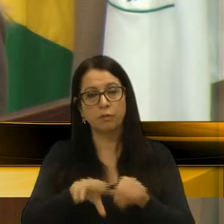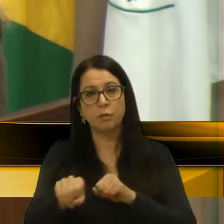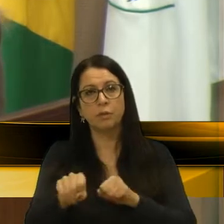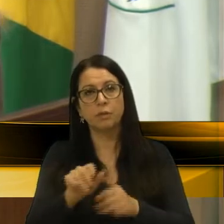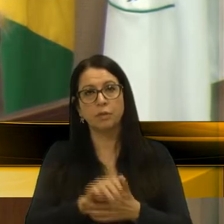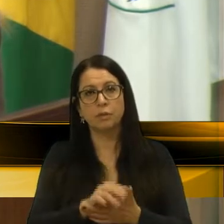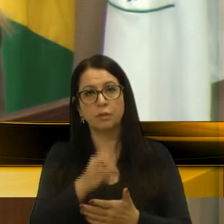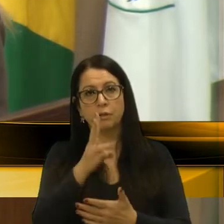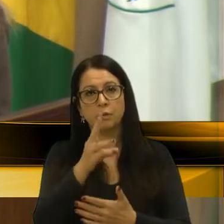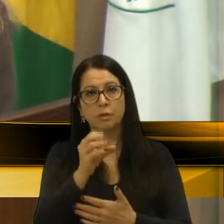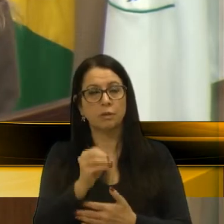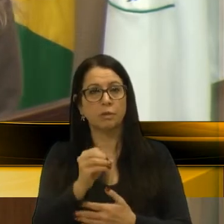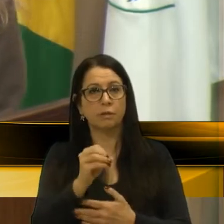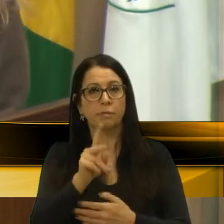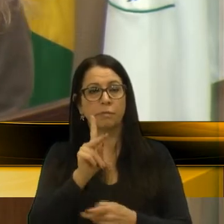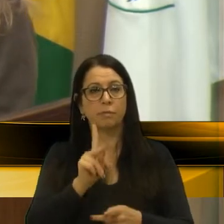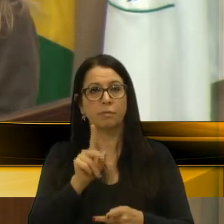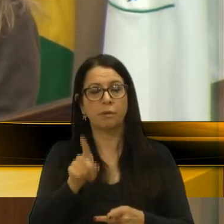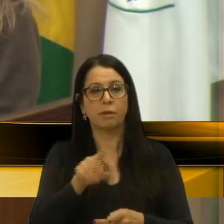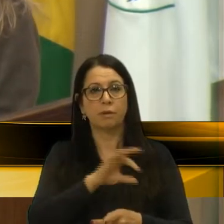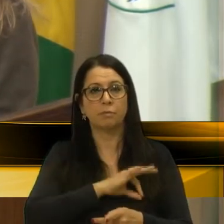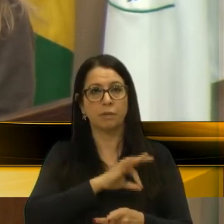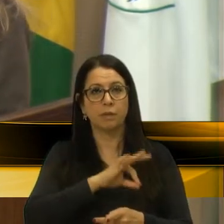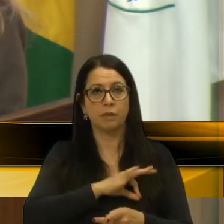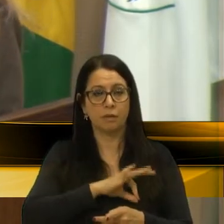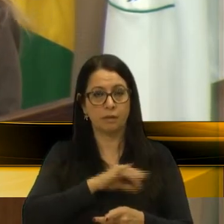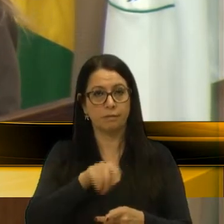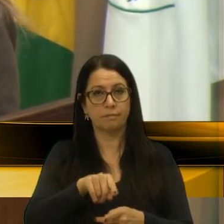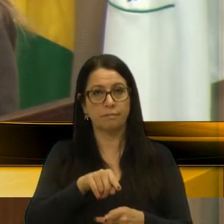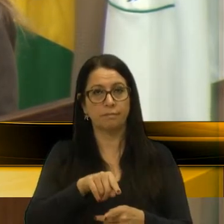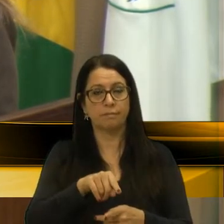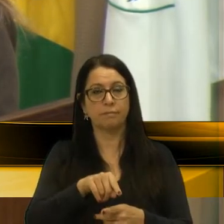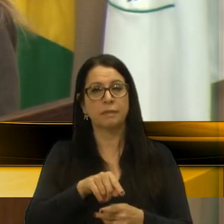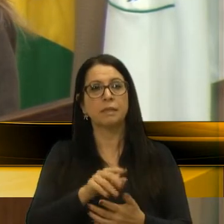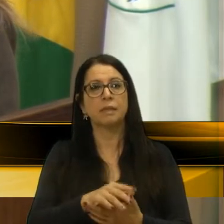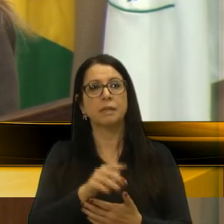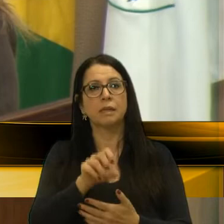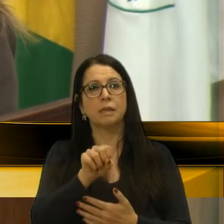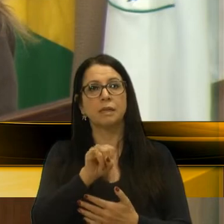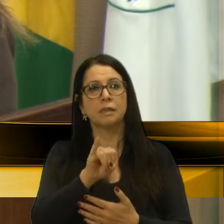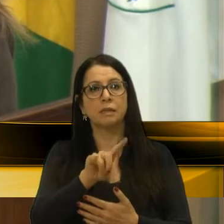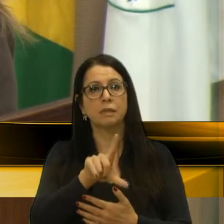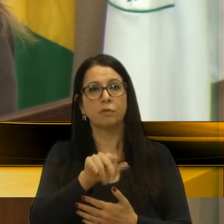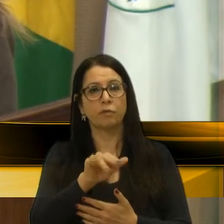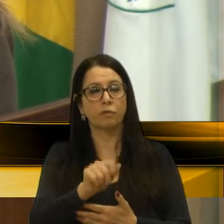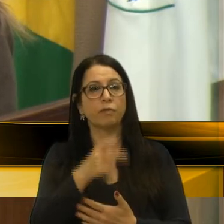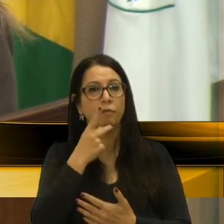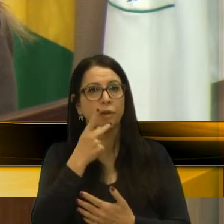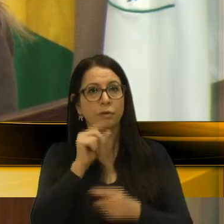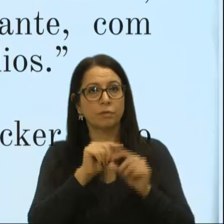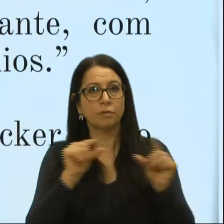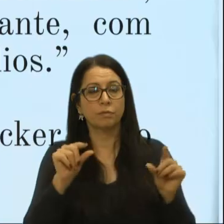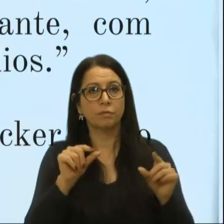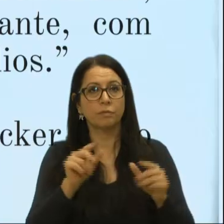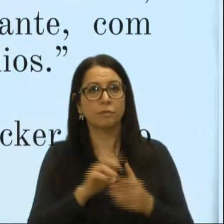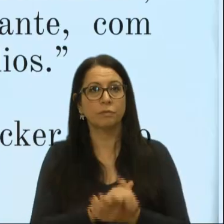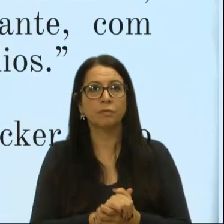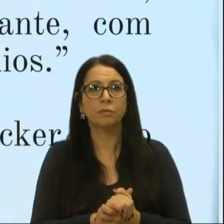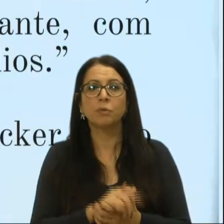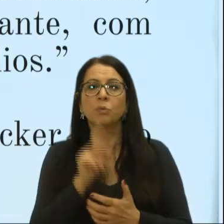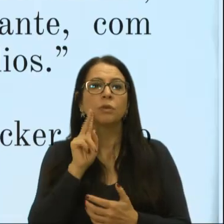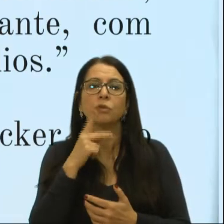dos 30 brigadianos aqui da nossa brigada, né? E a doutora Silvia me disse essa frase. Eu disse, doutora Silvia, o